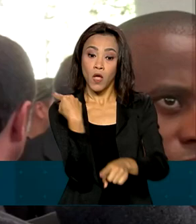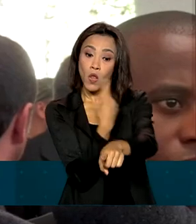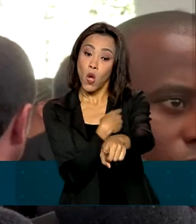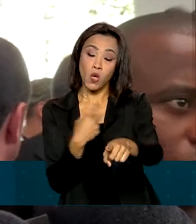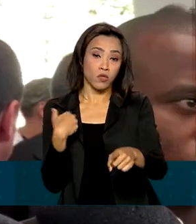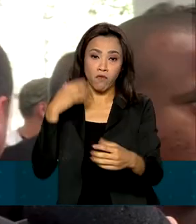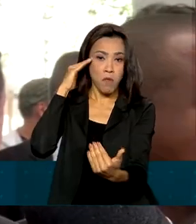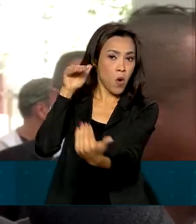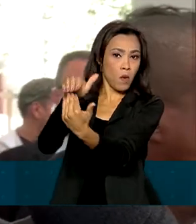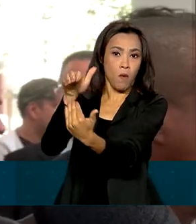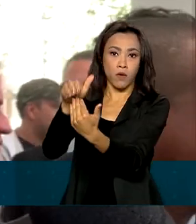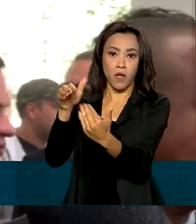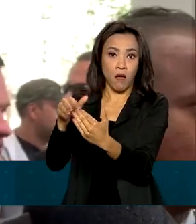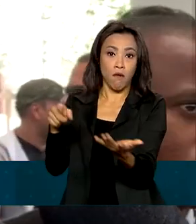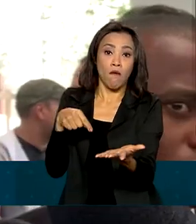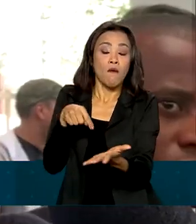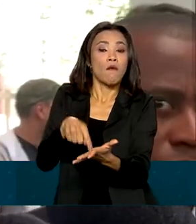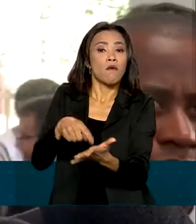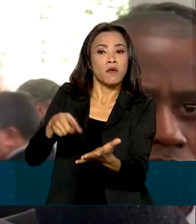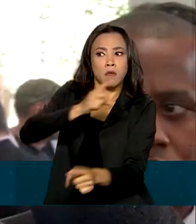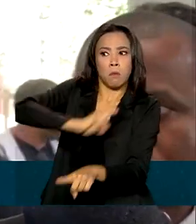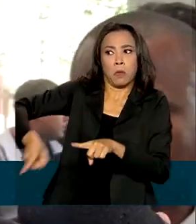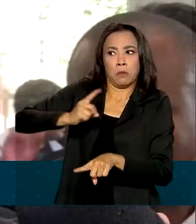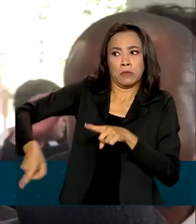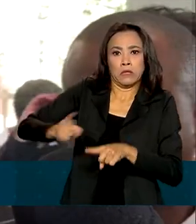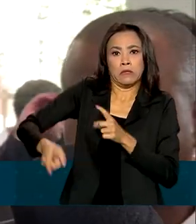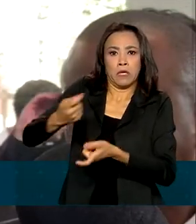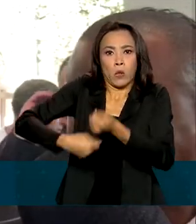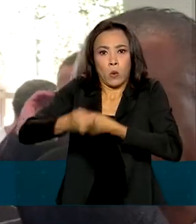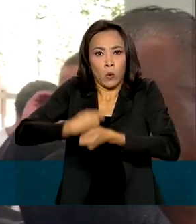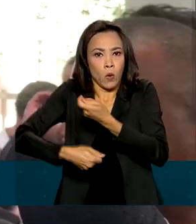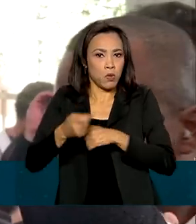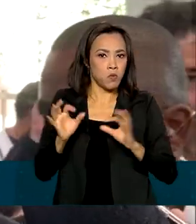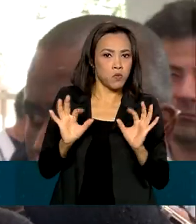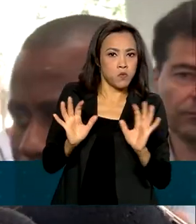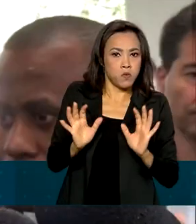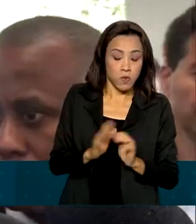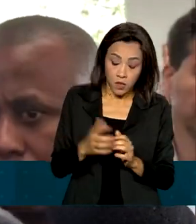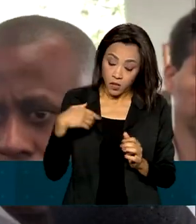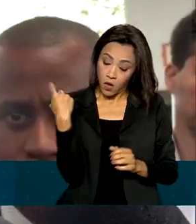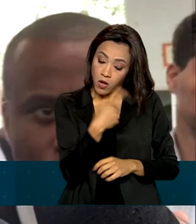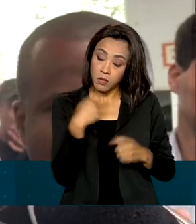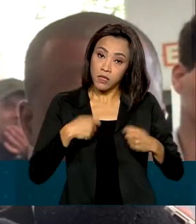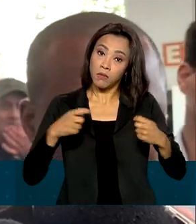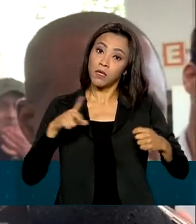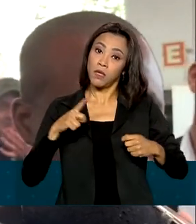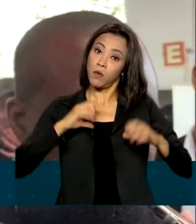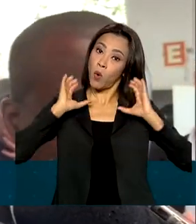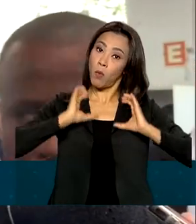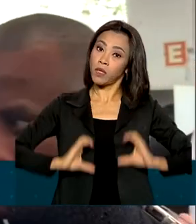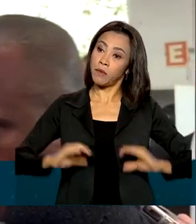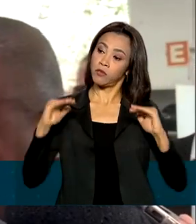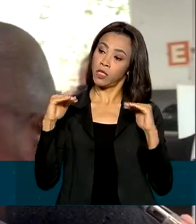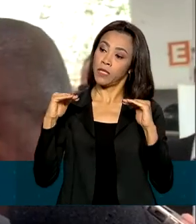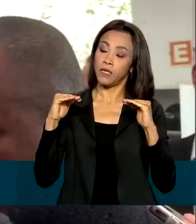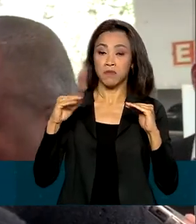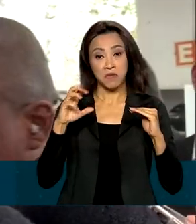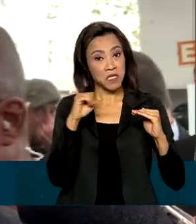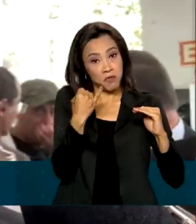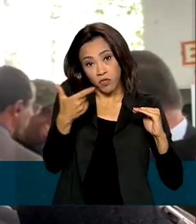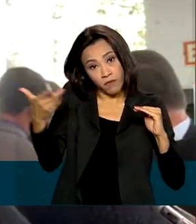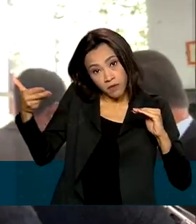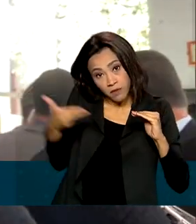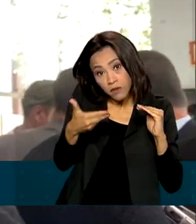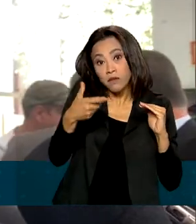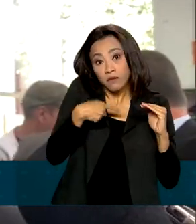econômicas. Continuamos em equilíbrio. Se eu não tivesse em posição de equilíbrio, vocês acham que nós teríamos fertilizante no Brasil?